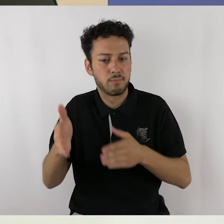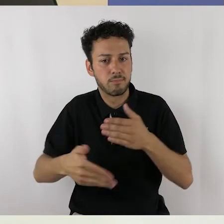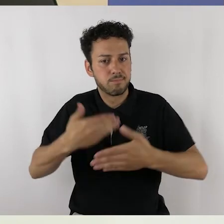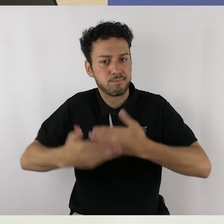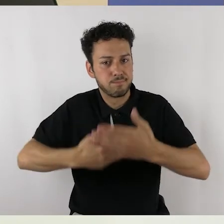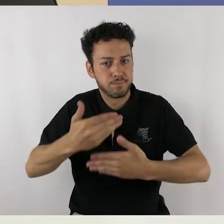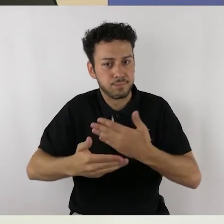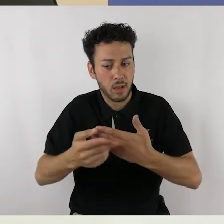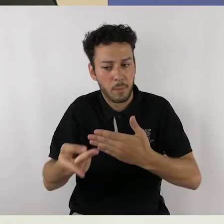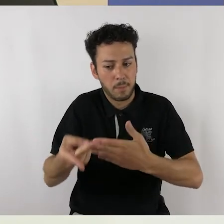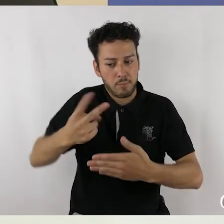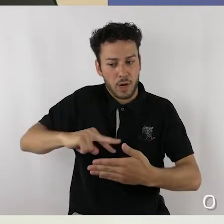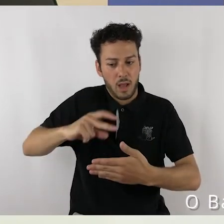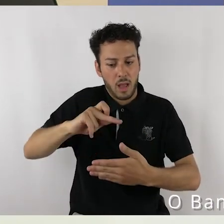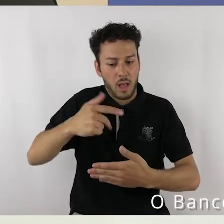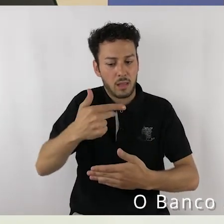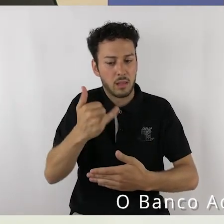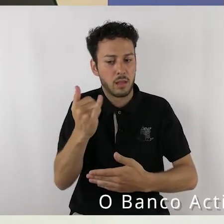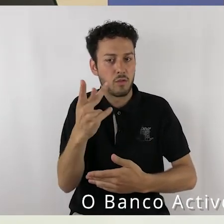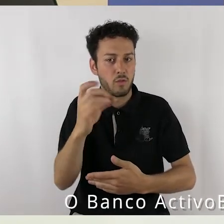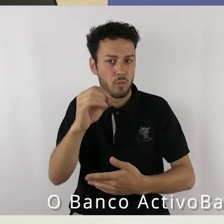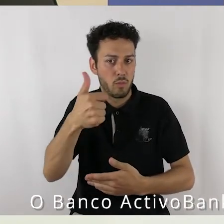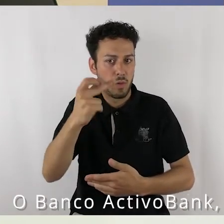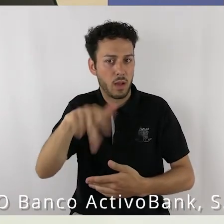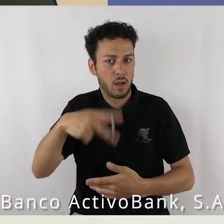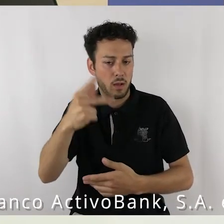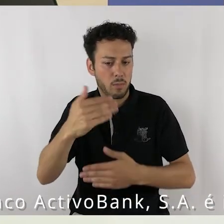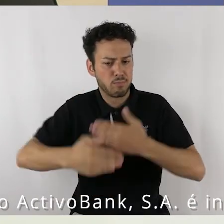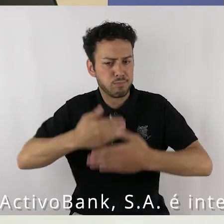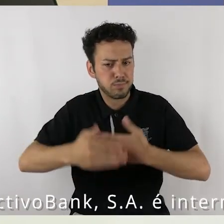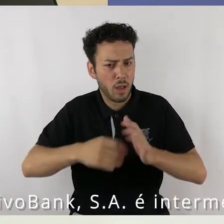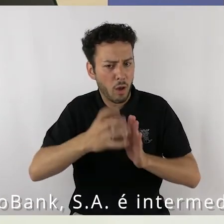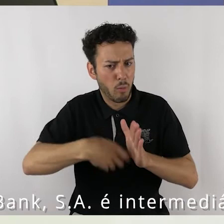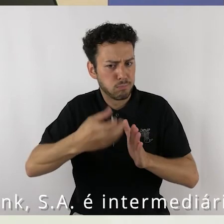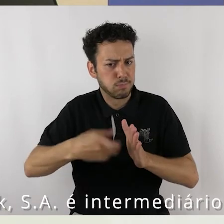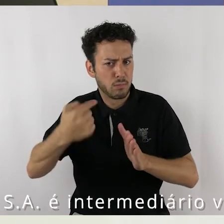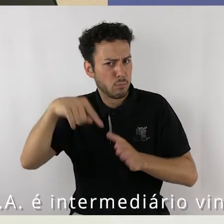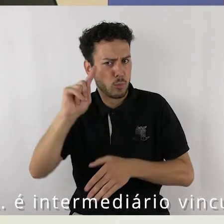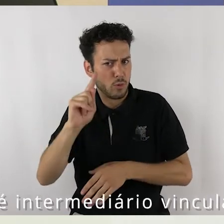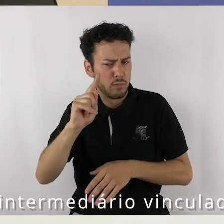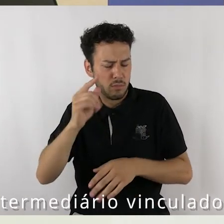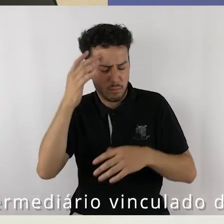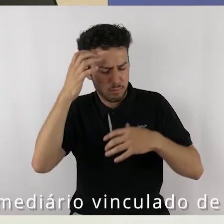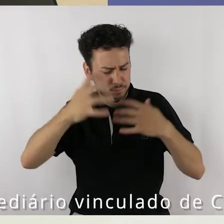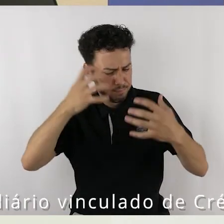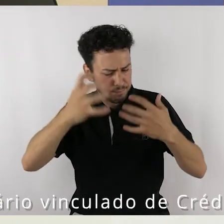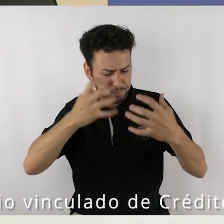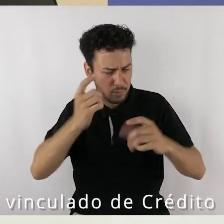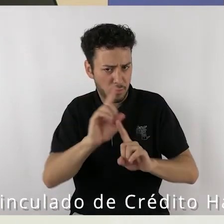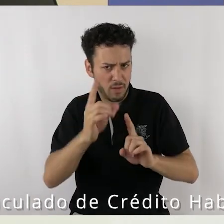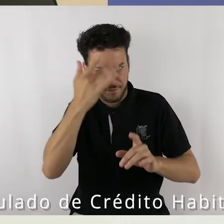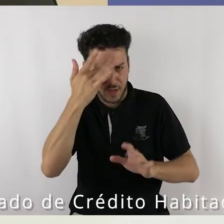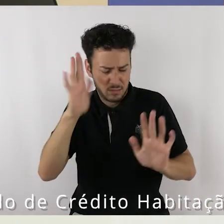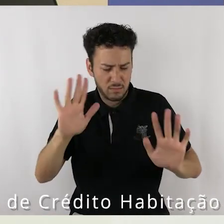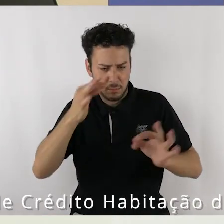transferência para para o ativo Branca o processo não tem que ser realmente um Bicho de